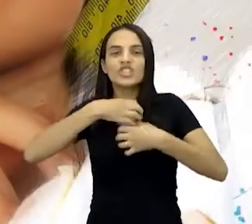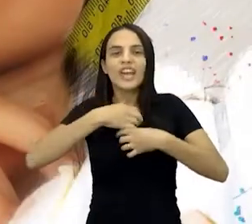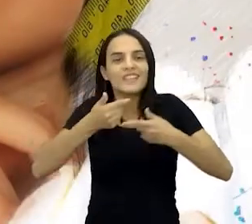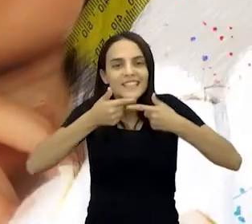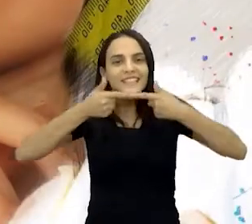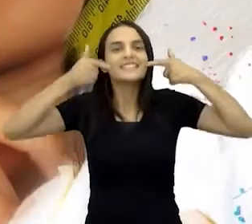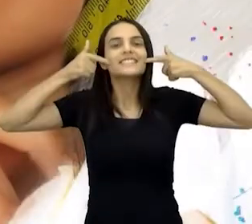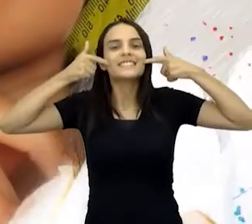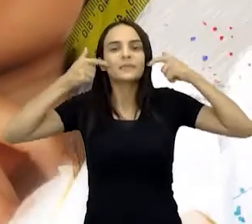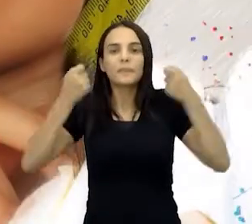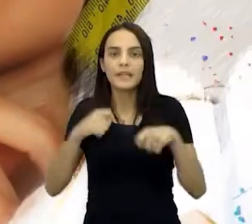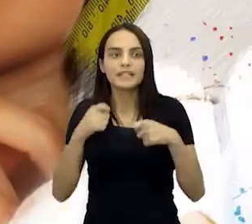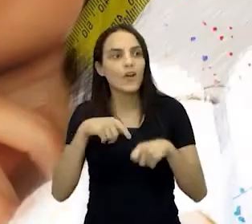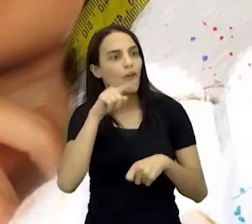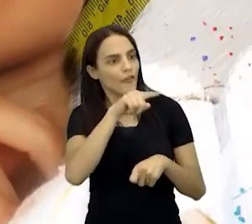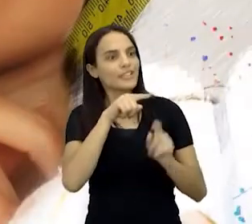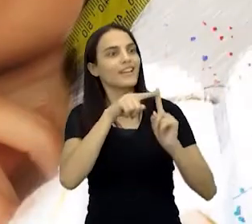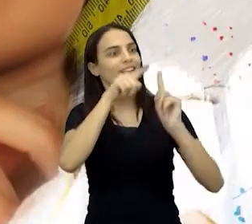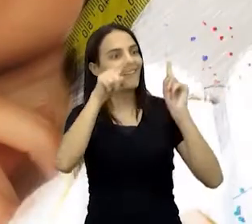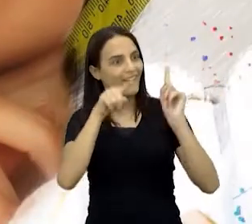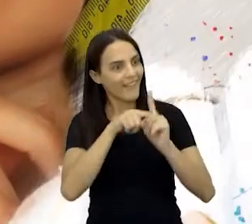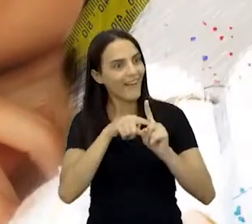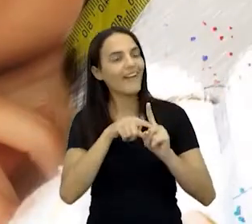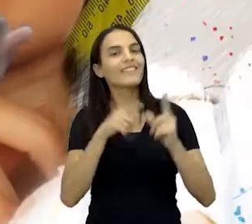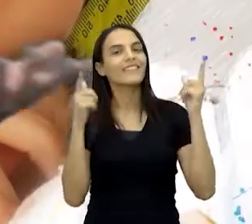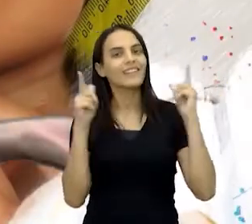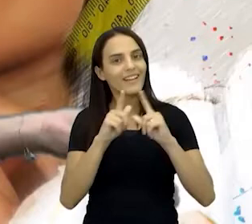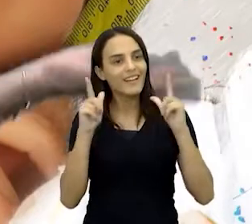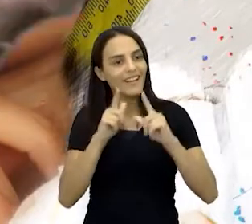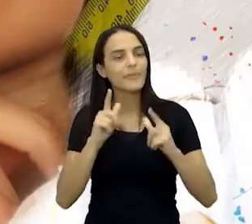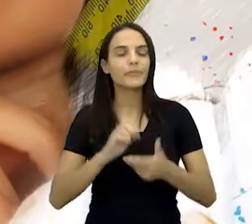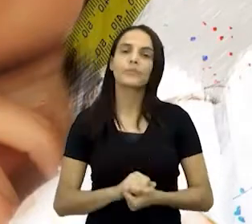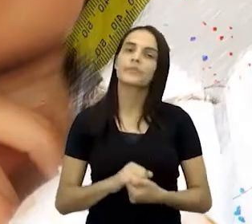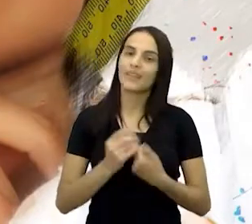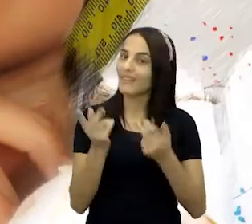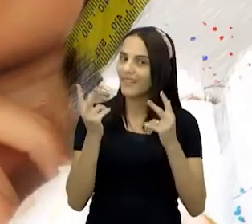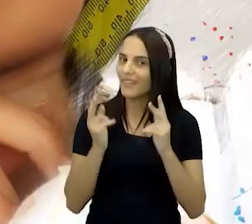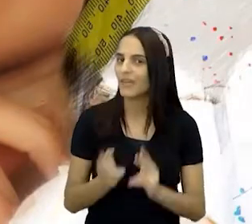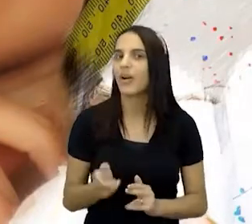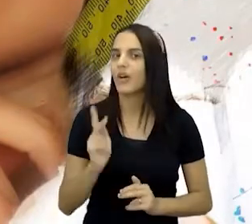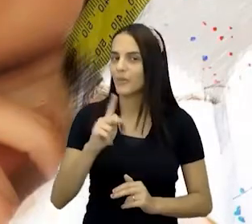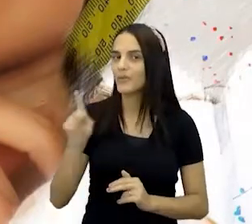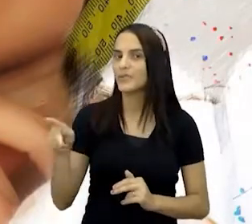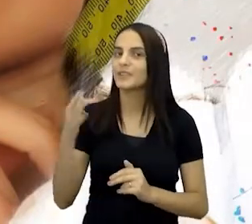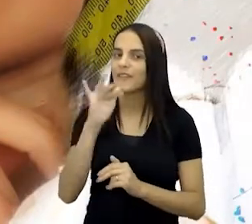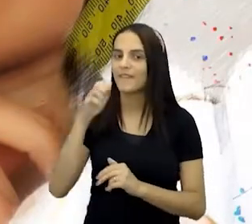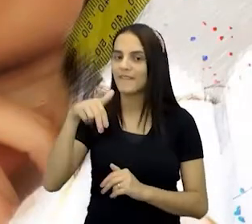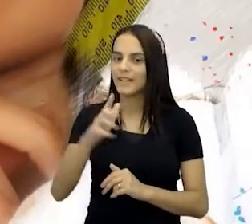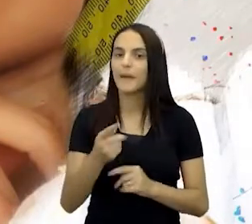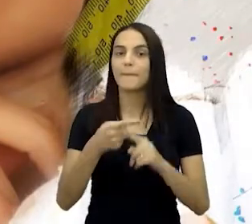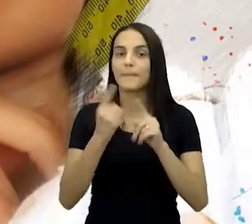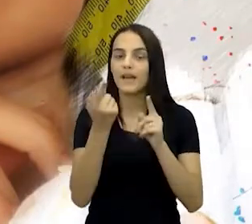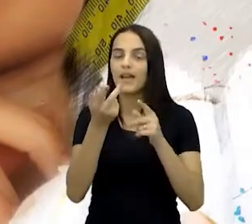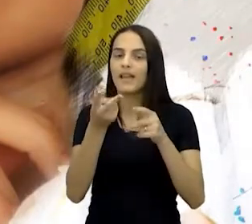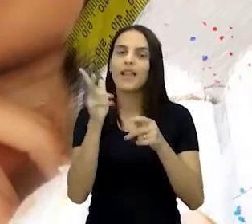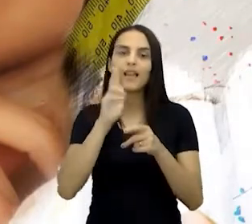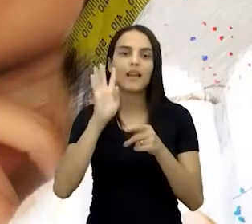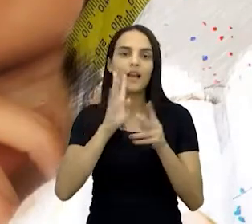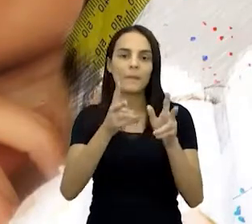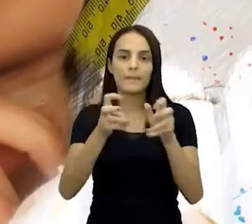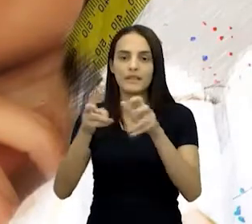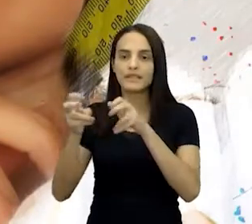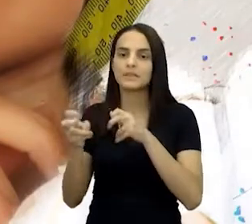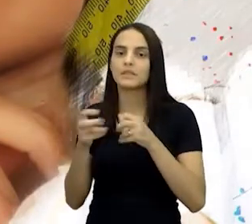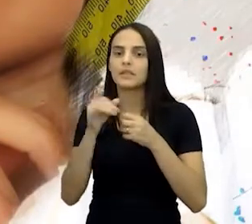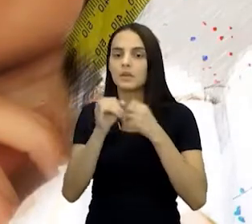abordagem, já também falando das habilidades socioemocionais que a prof. Fernanda trouxe pra gente, mas é legal também a gente perceber que, por exemplo,